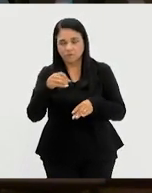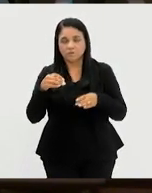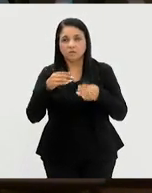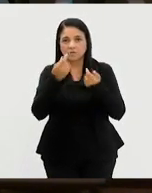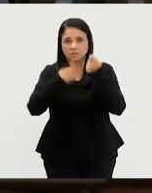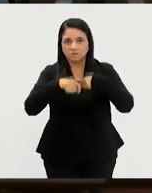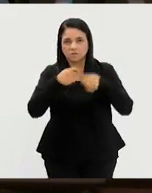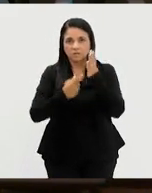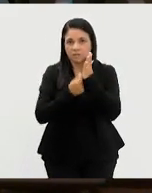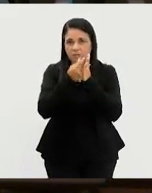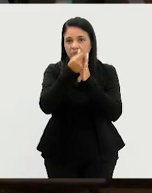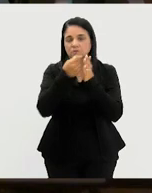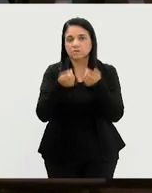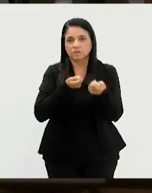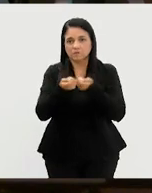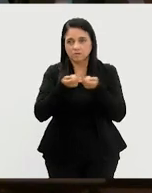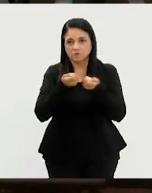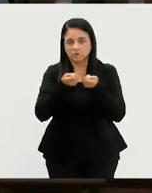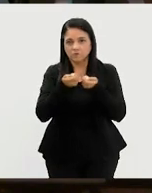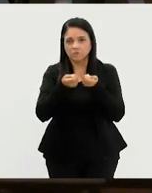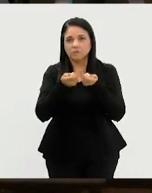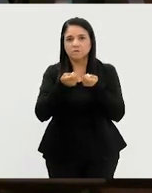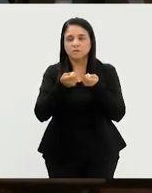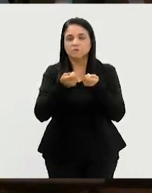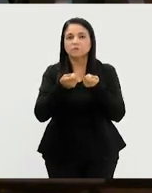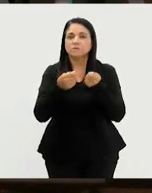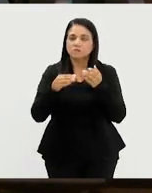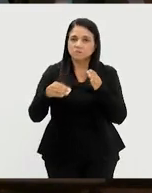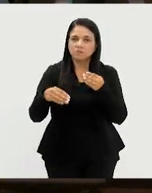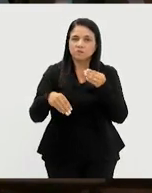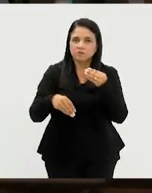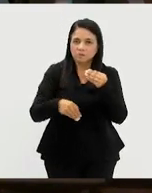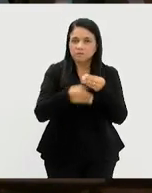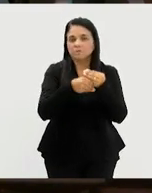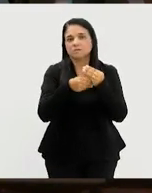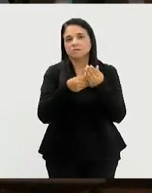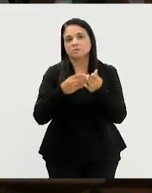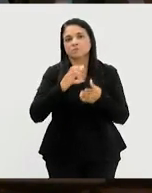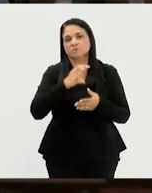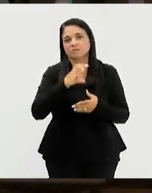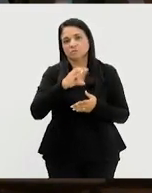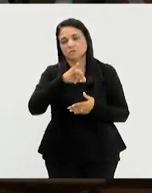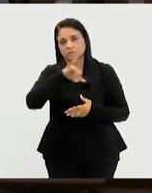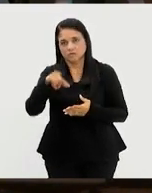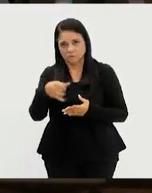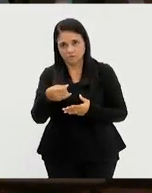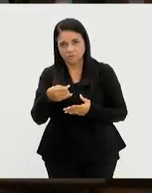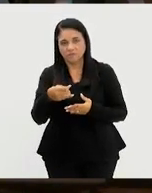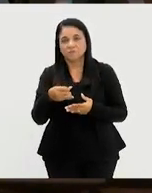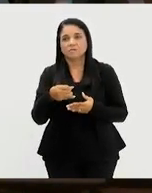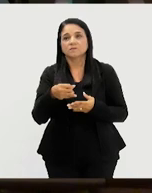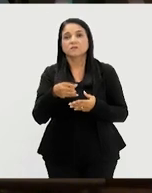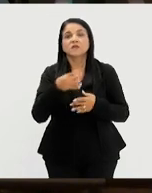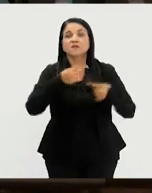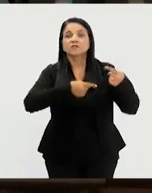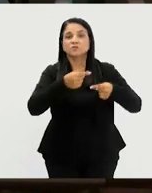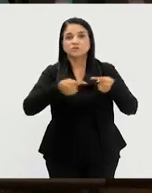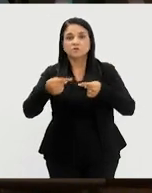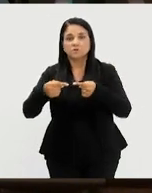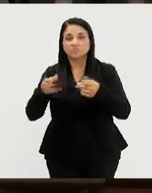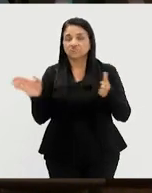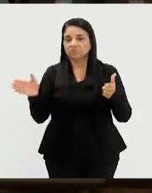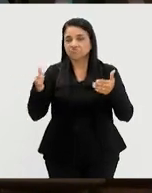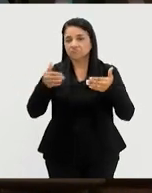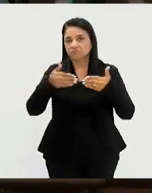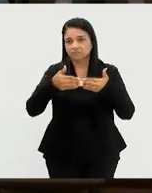Fin fiscalização financeira e controle favorável com as emendas da comissão de constiuição justiça em discussão não havendo Quem Queira